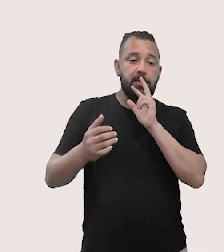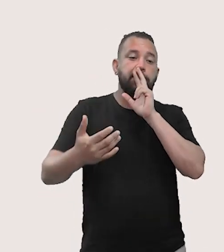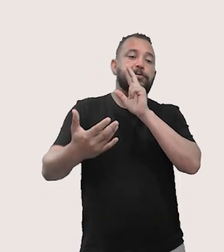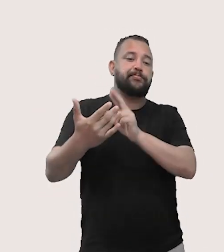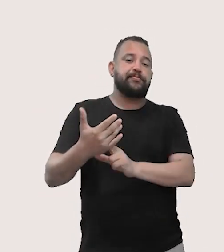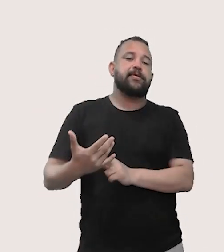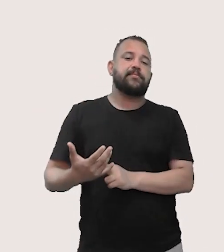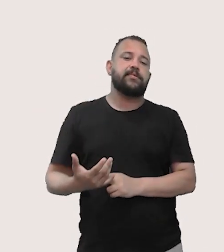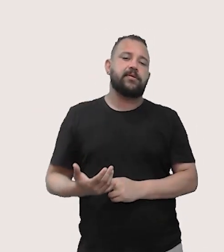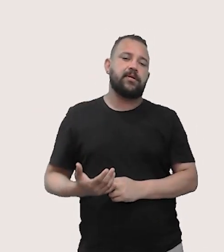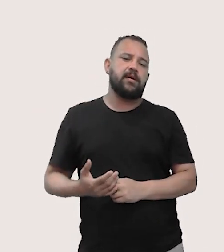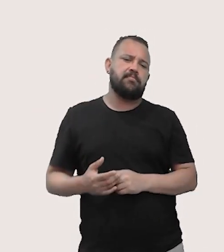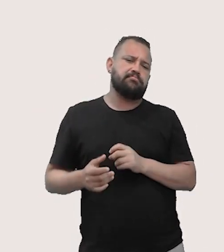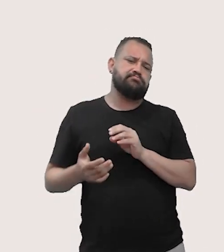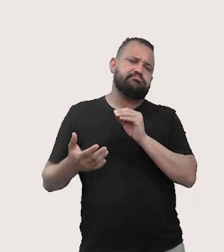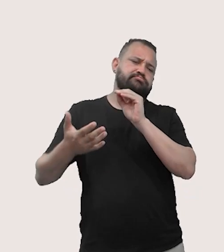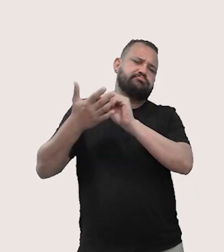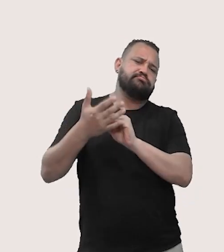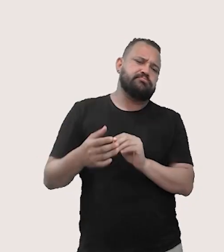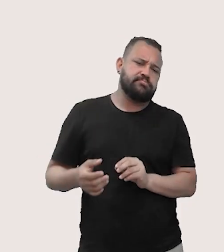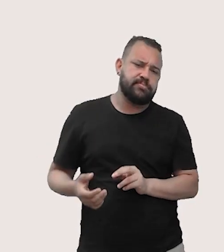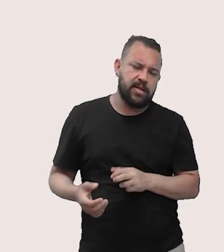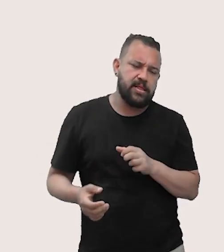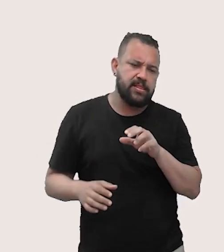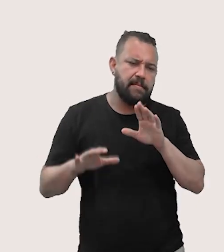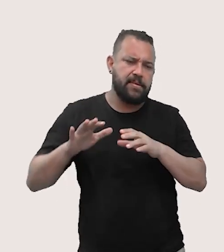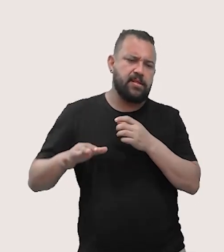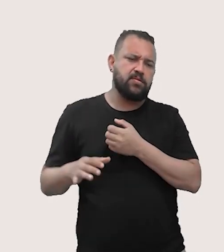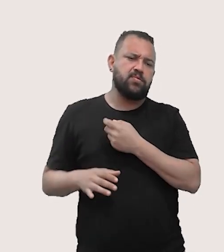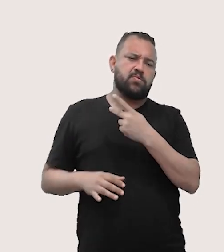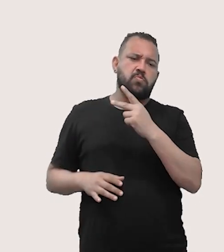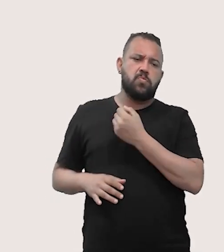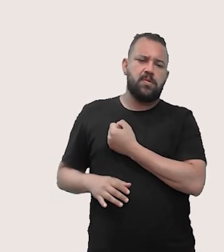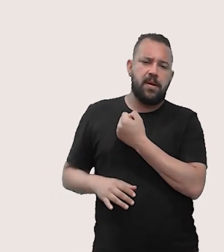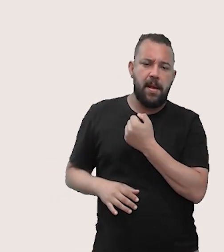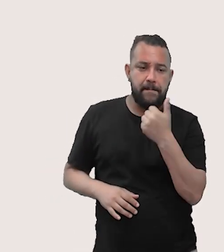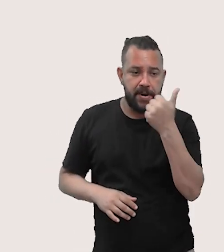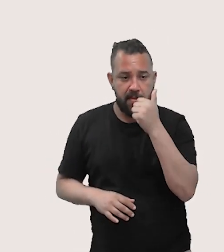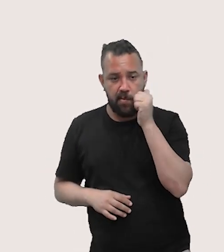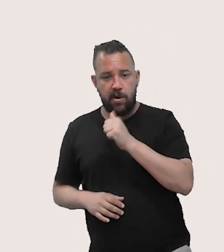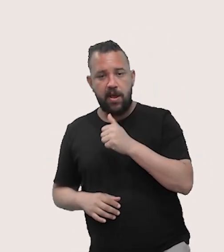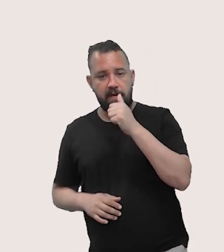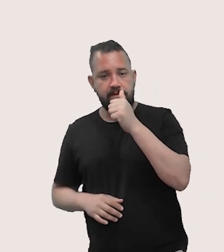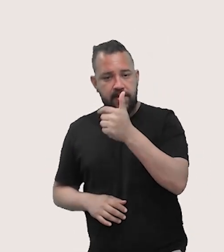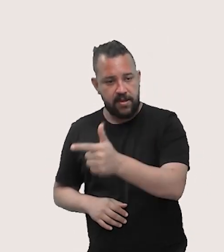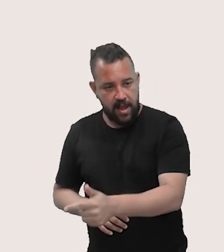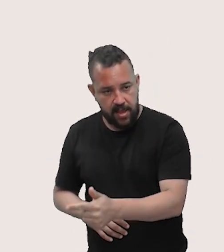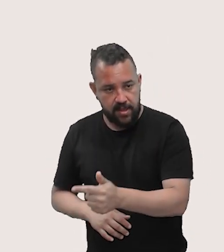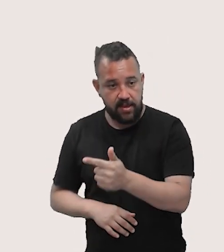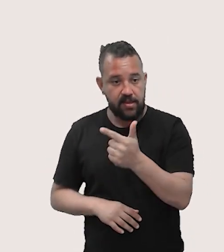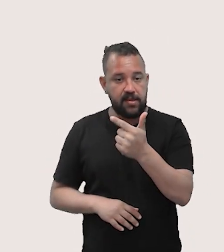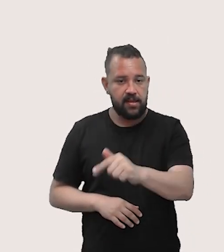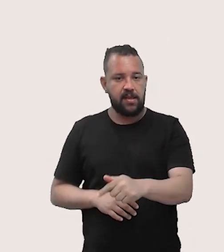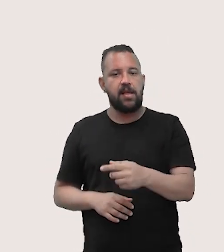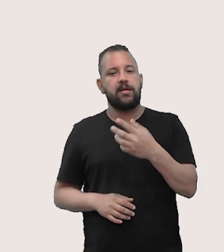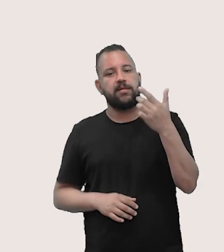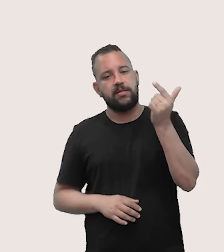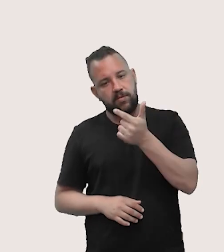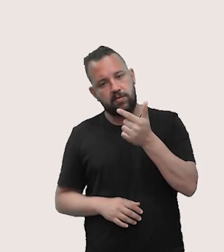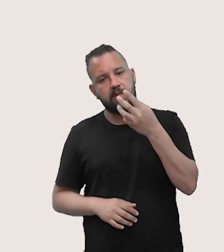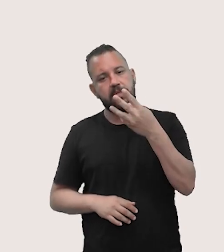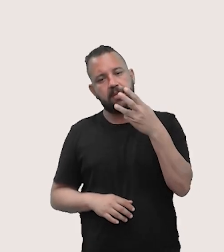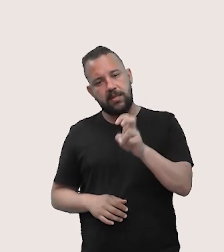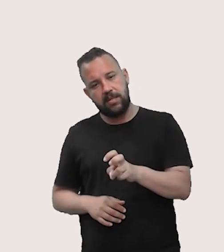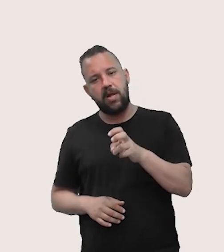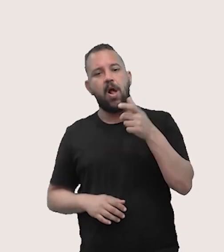é aleatória, de acordo com a sua idade. Por exemplo, a primeira mulher 27 anos, a segunda mulher 35, a outra mulher